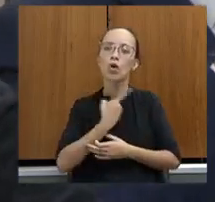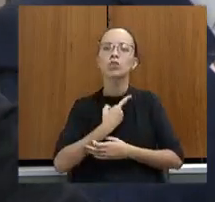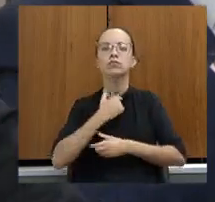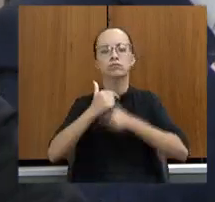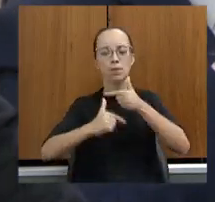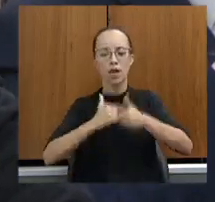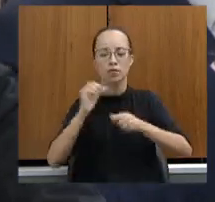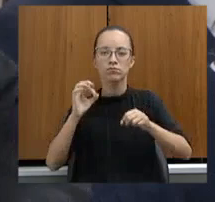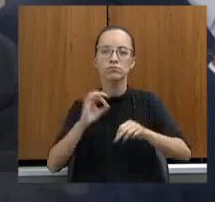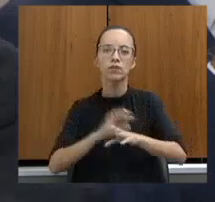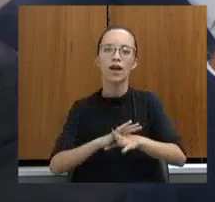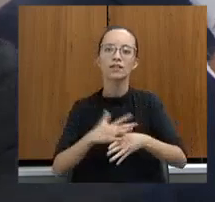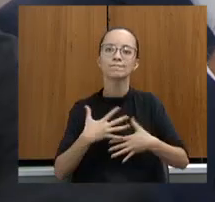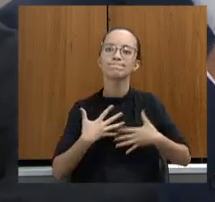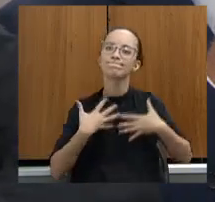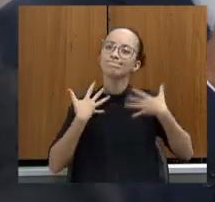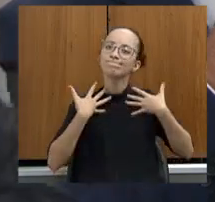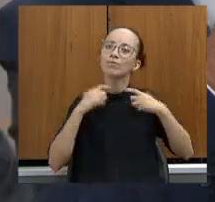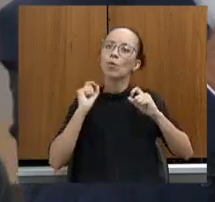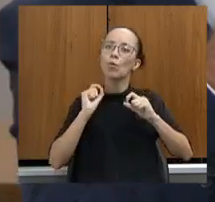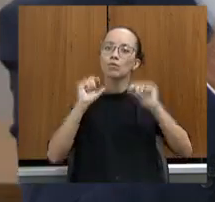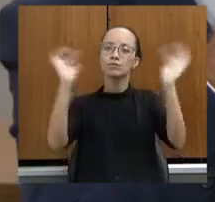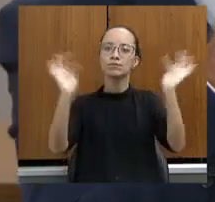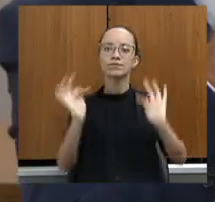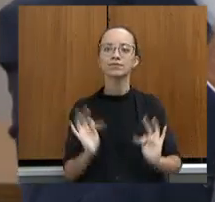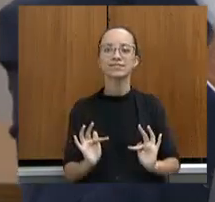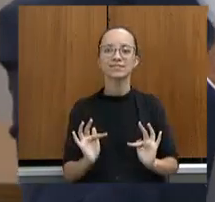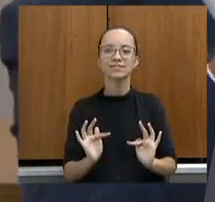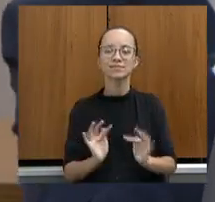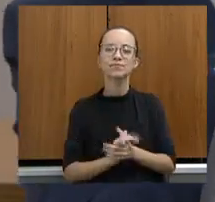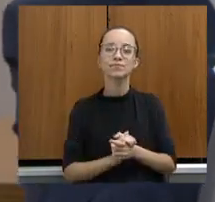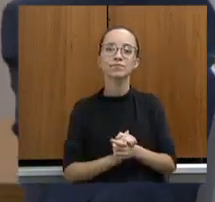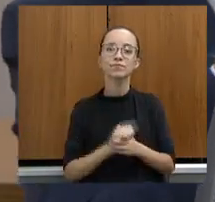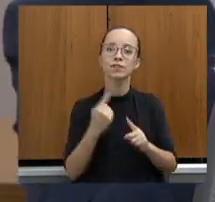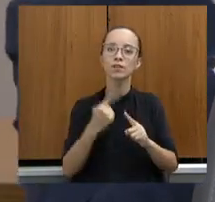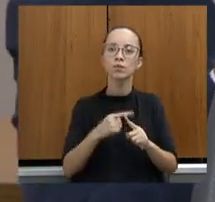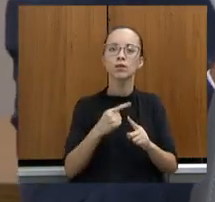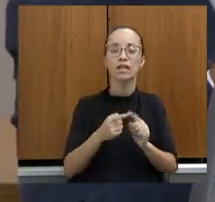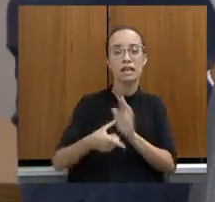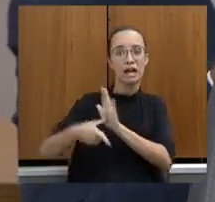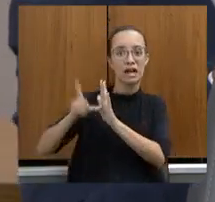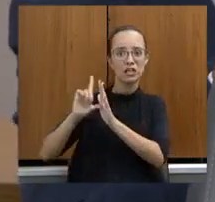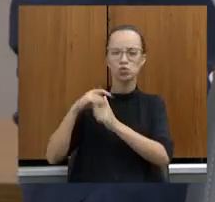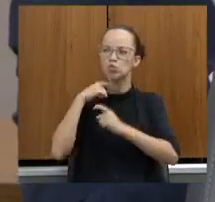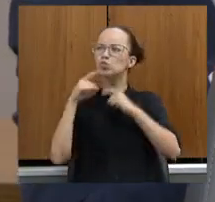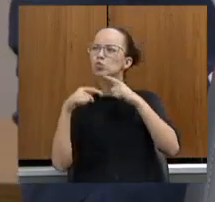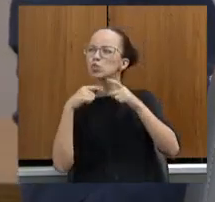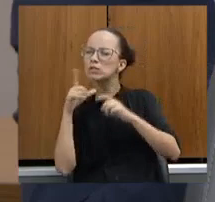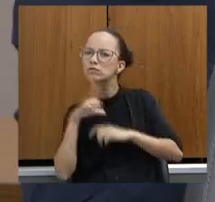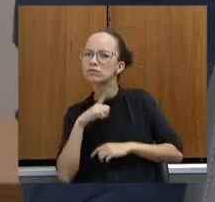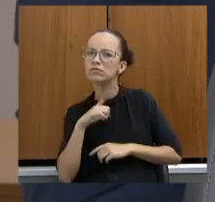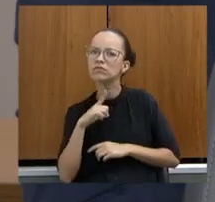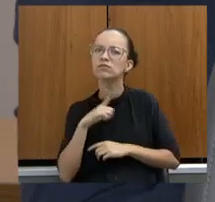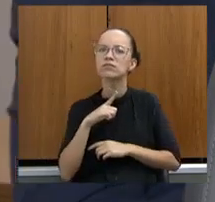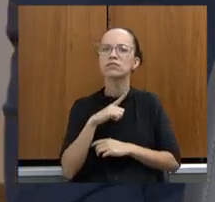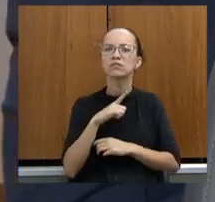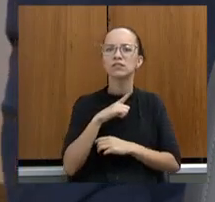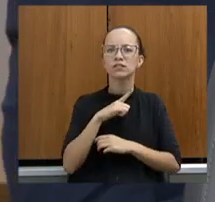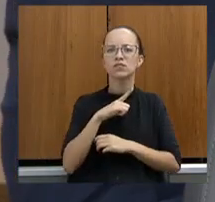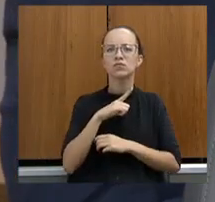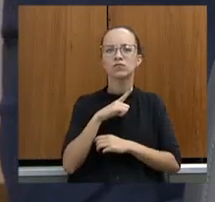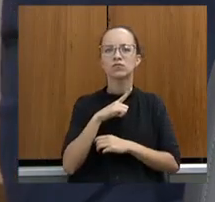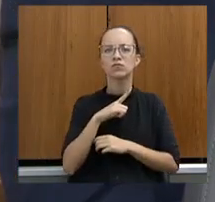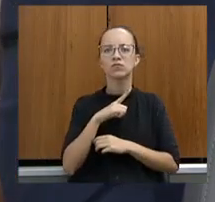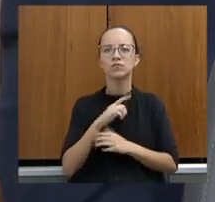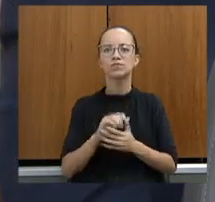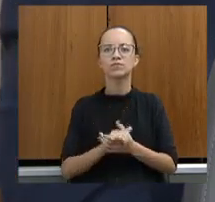né é um tanto quanto feliz de naquela ocasião onde pairava dúvida onde pairava a possibilidade